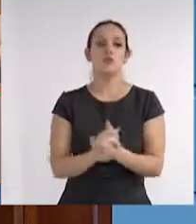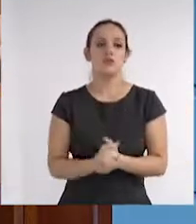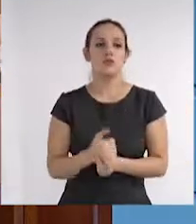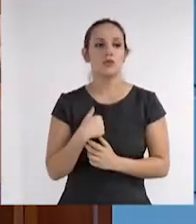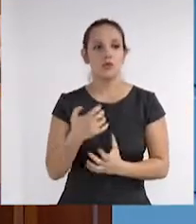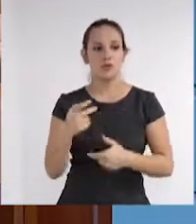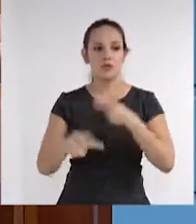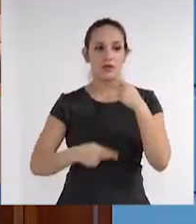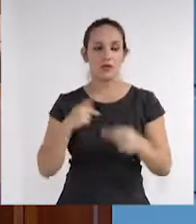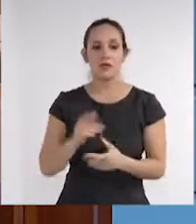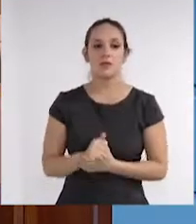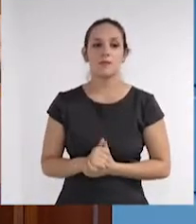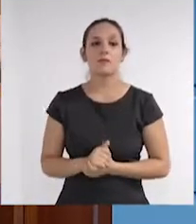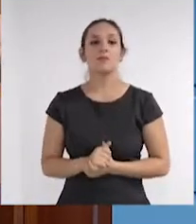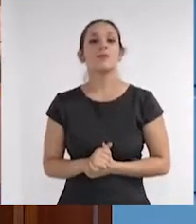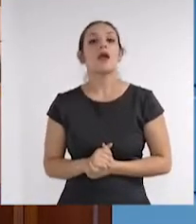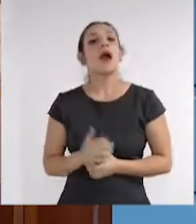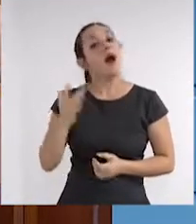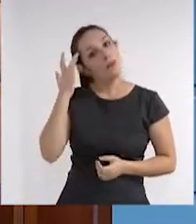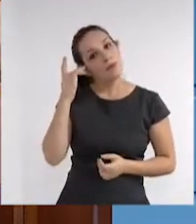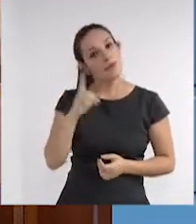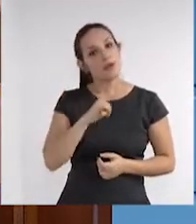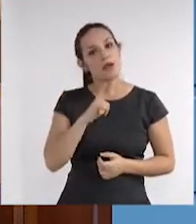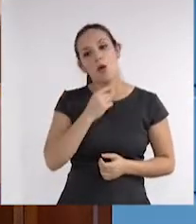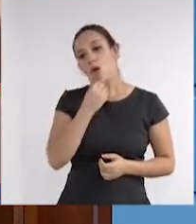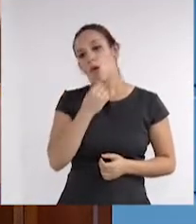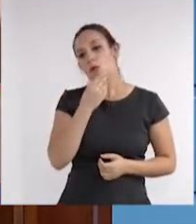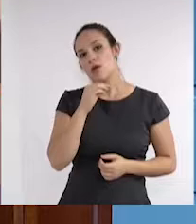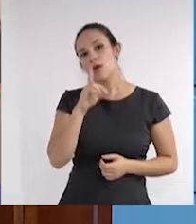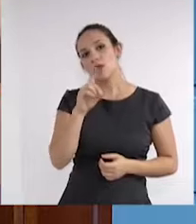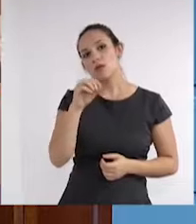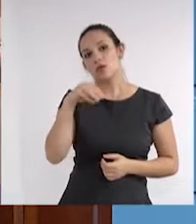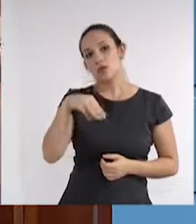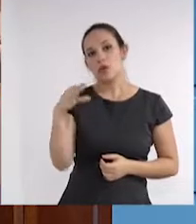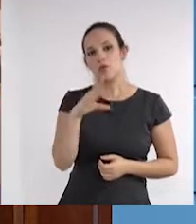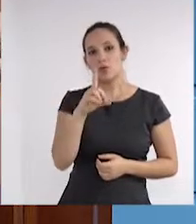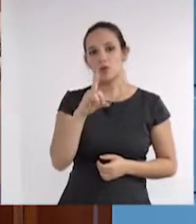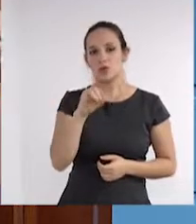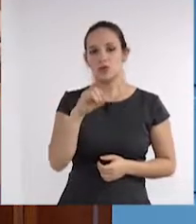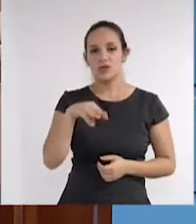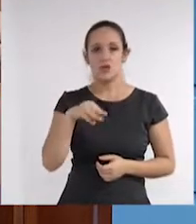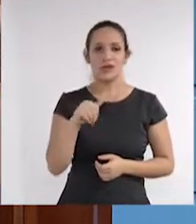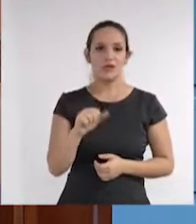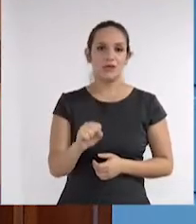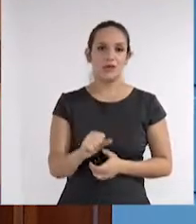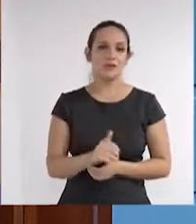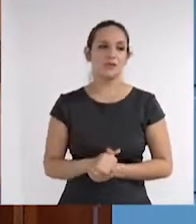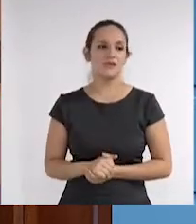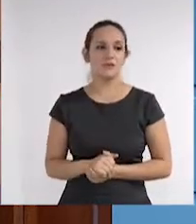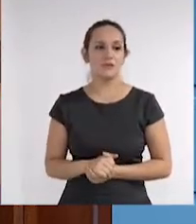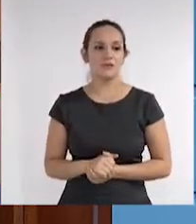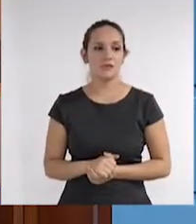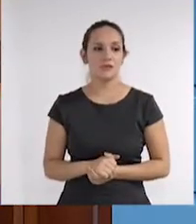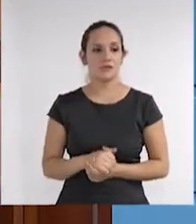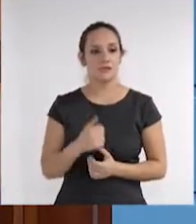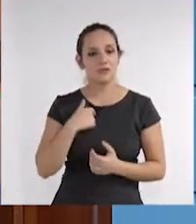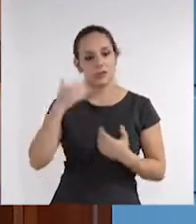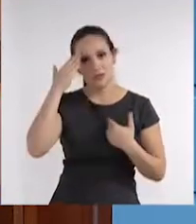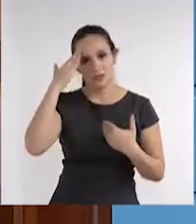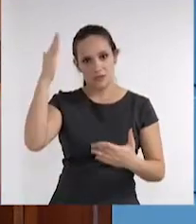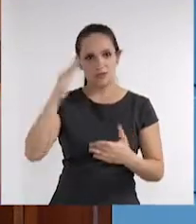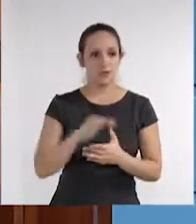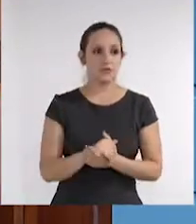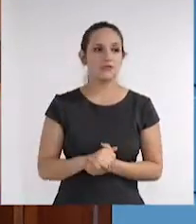dizer que amanhã nós teremos aqui a presença de Dom Dimas, qual quero agradecê-los pelo convite